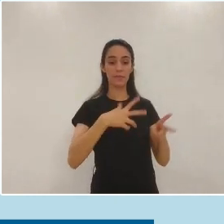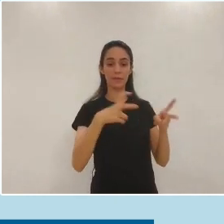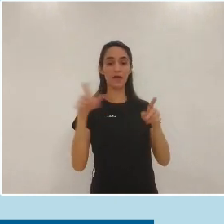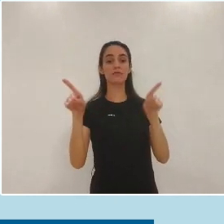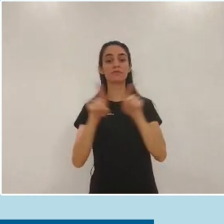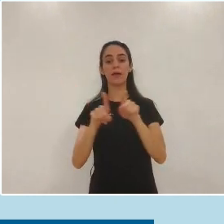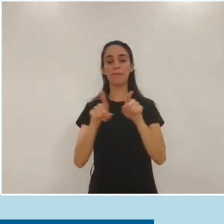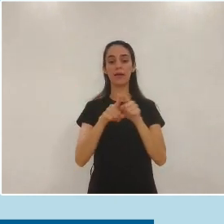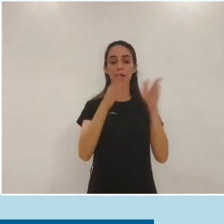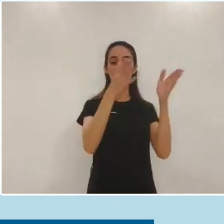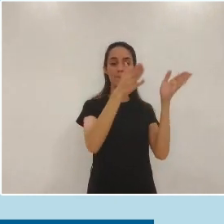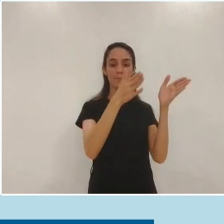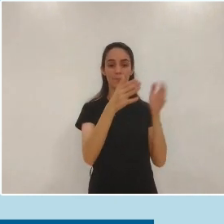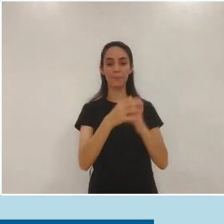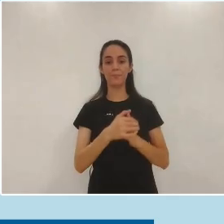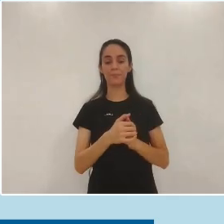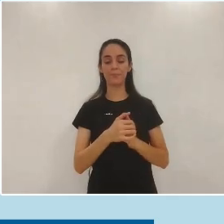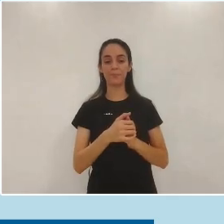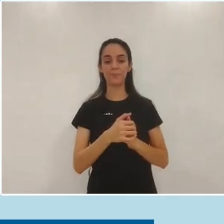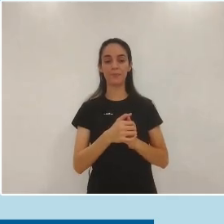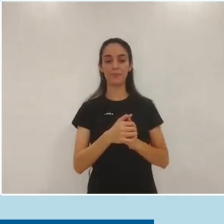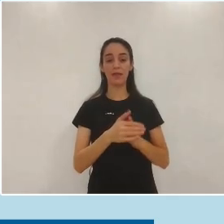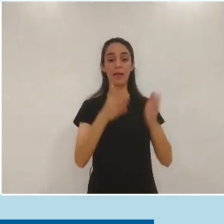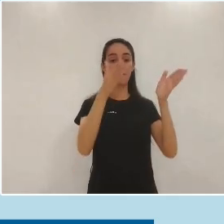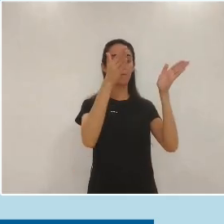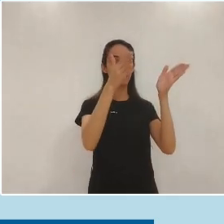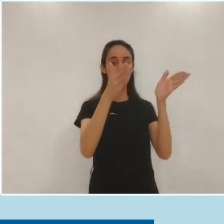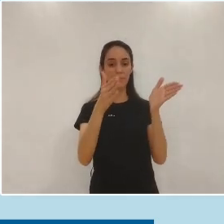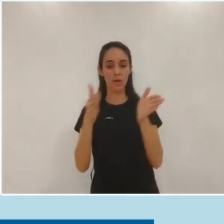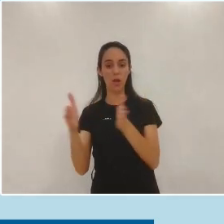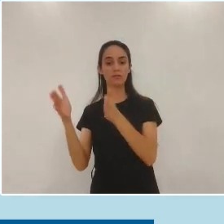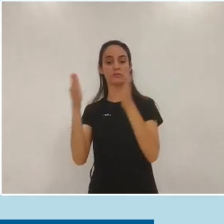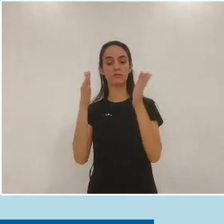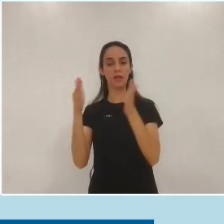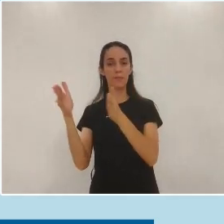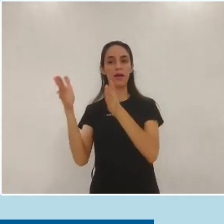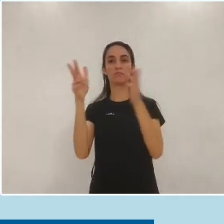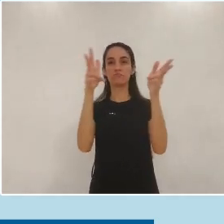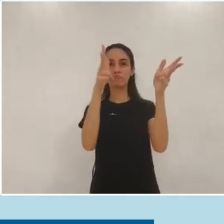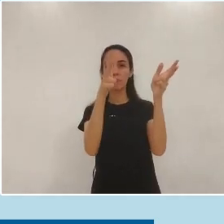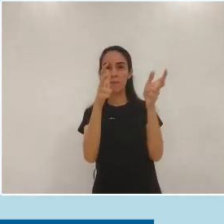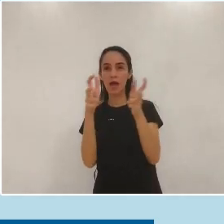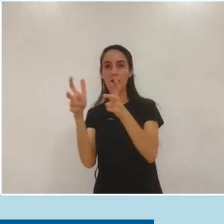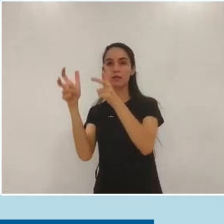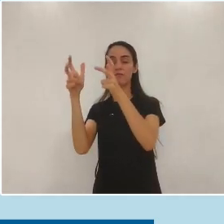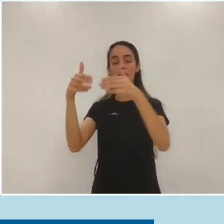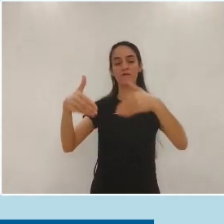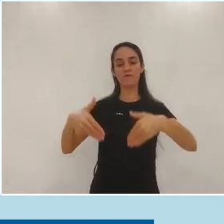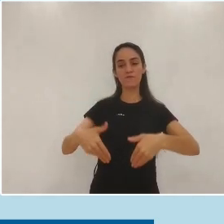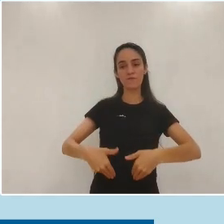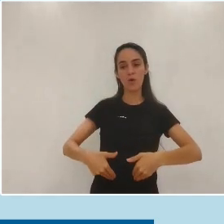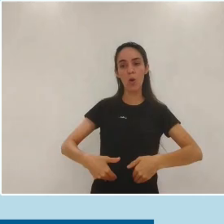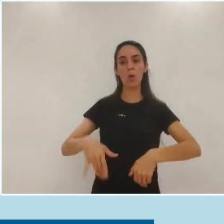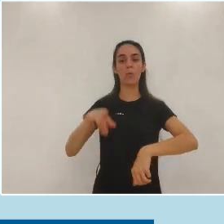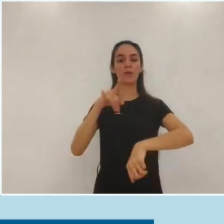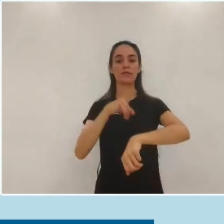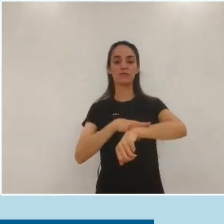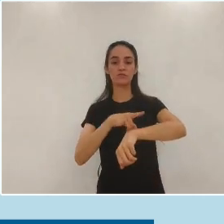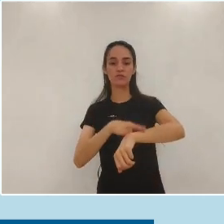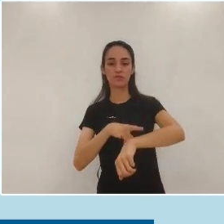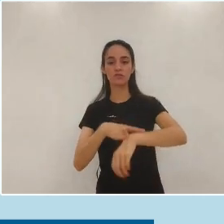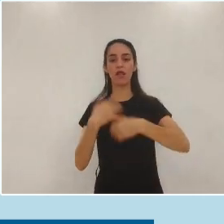sensorial. O processamento ali da observação de fome, xixi,